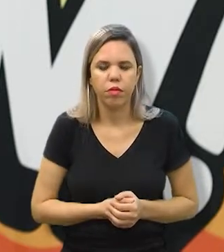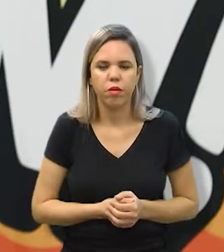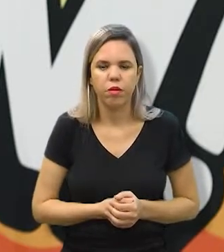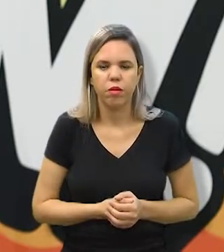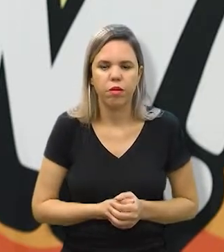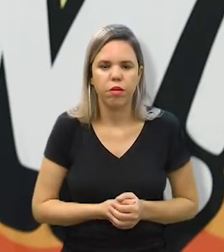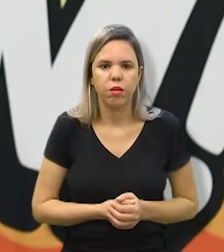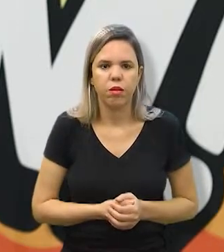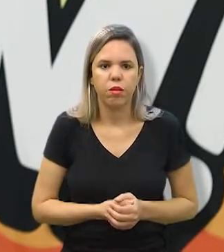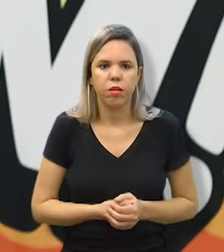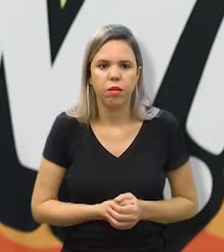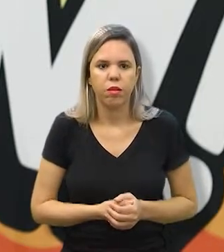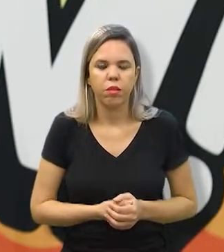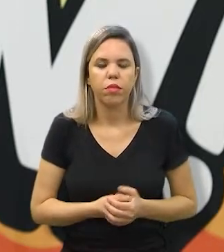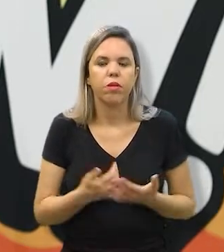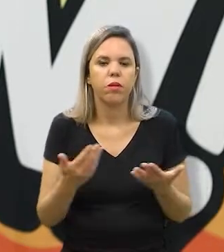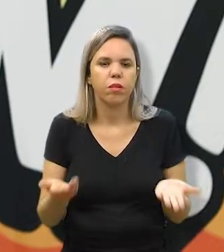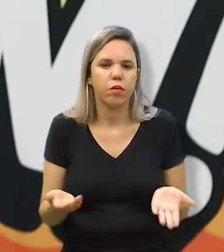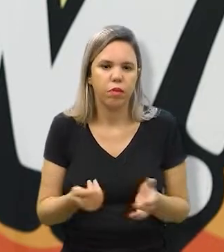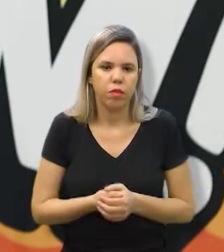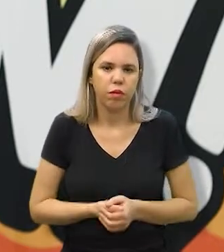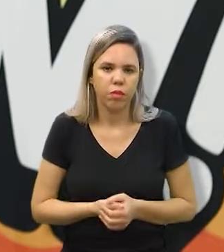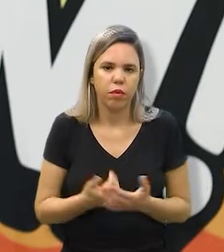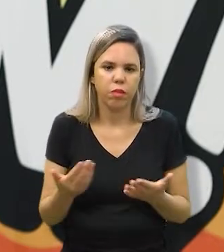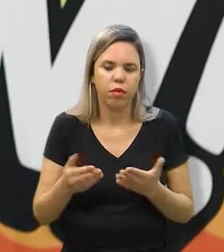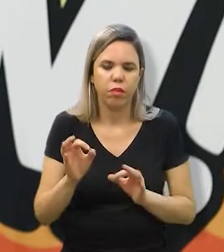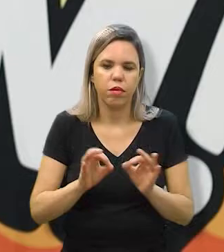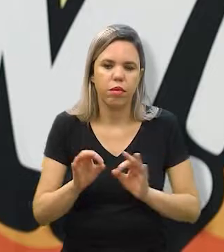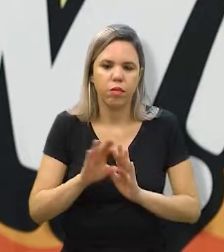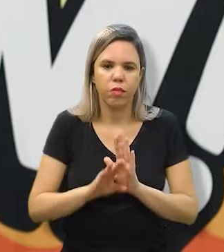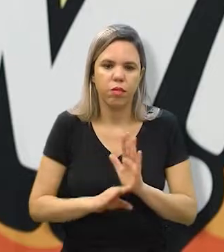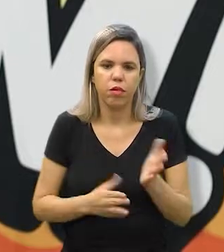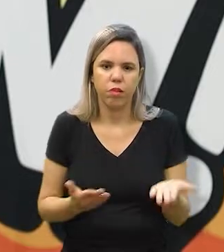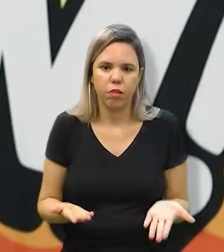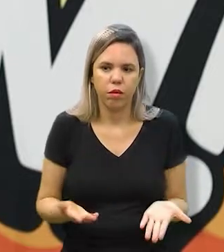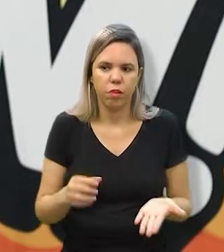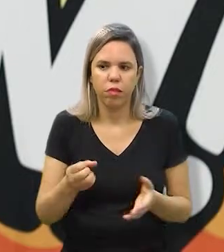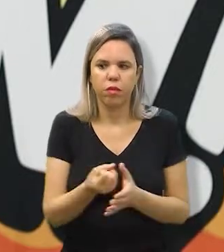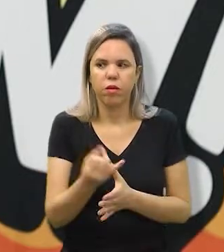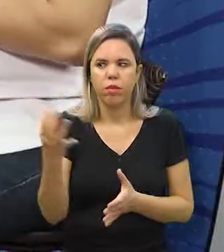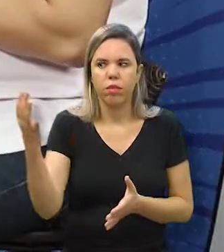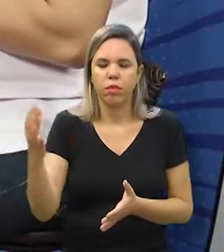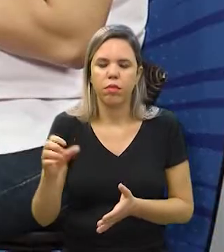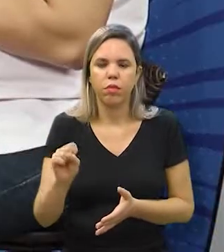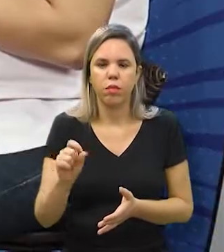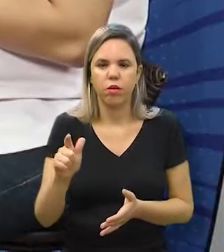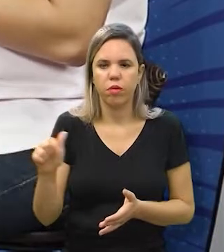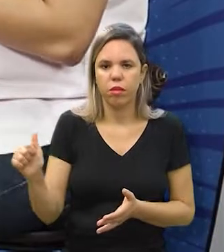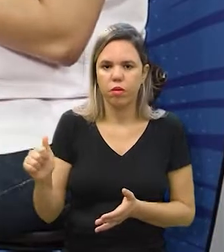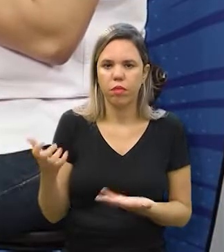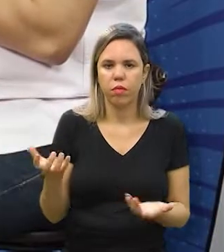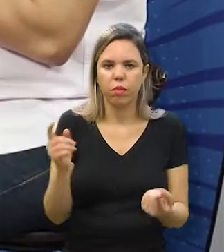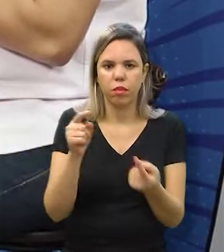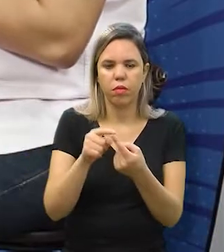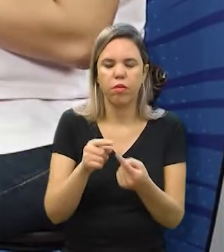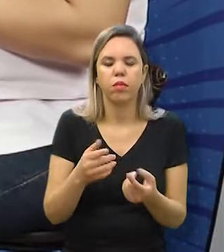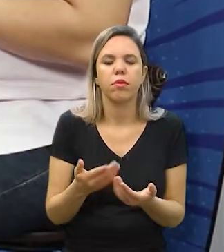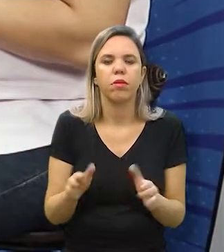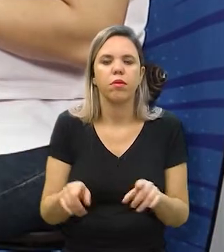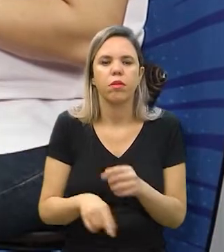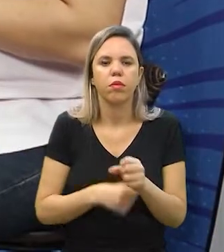Rogério, e aí, qual é o planejamento para esses volumes, para a saga, né? Você pretende